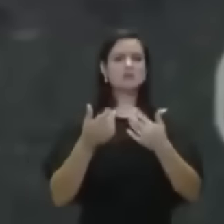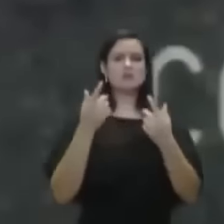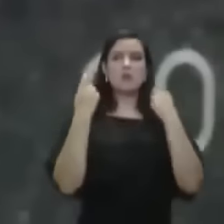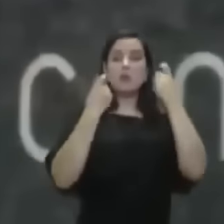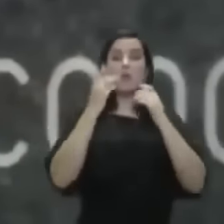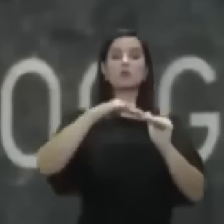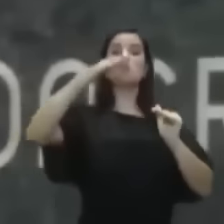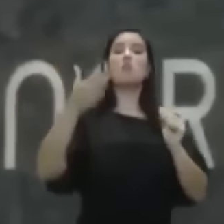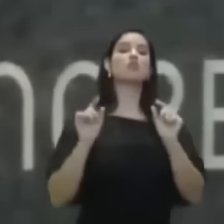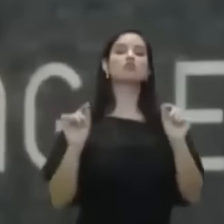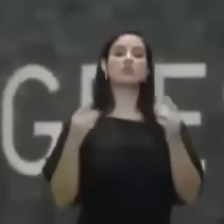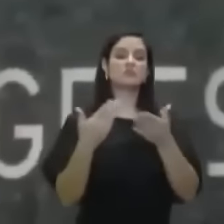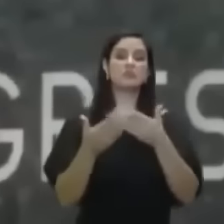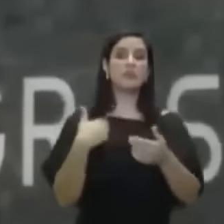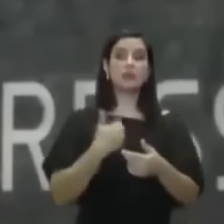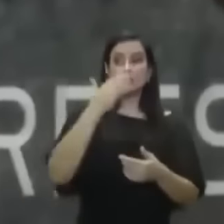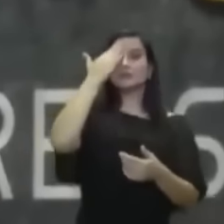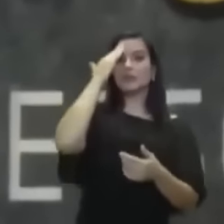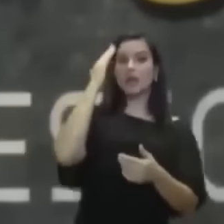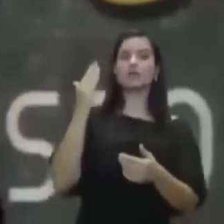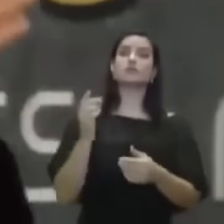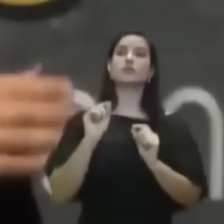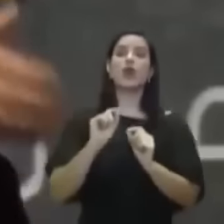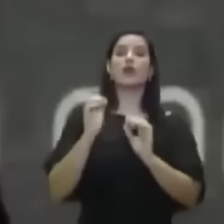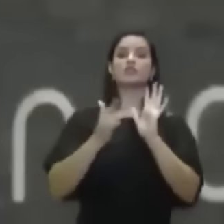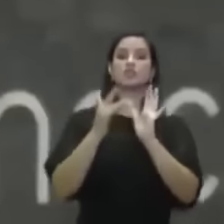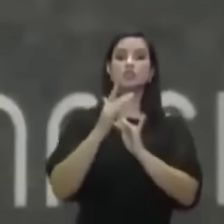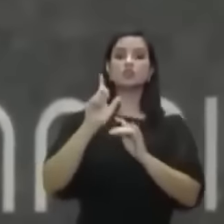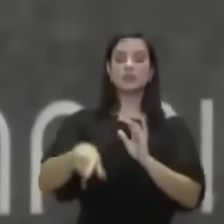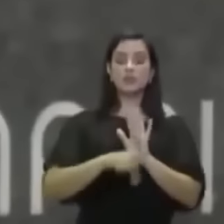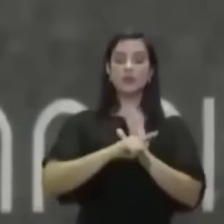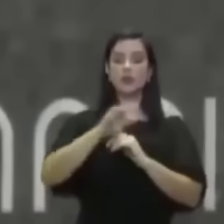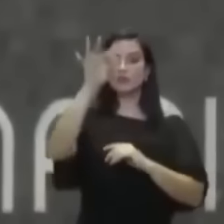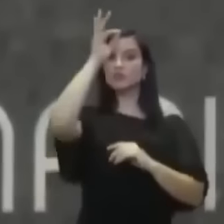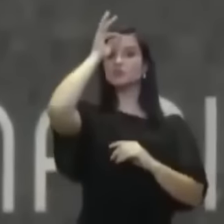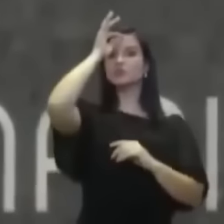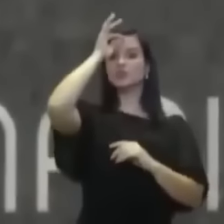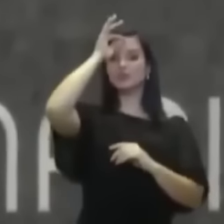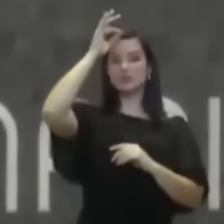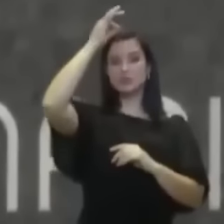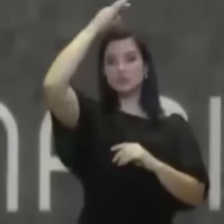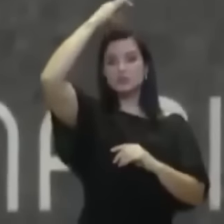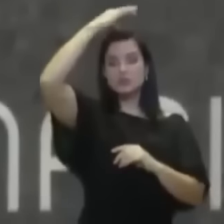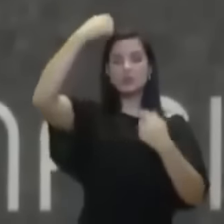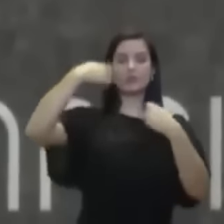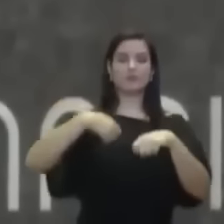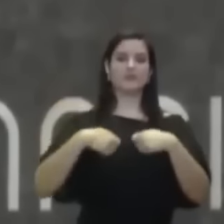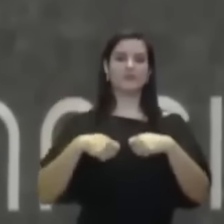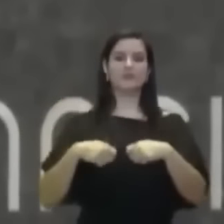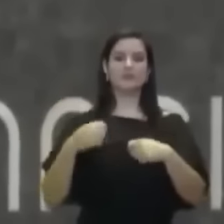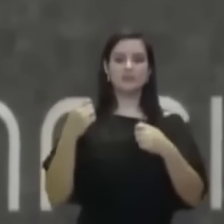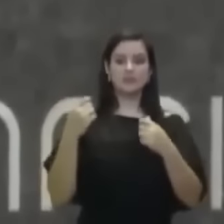sagrados, porque nós entendemos que Deus é Espírito, e importa que os seus adoradores o adorem em Espírito e em verdade. Mas Jesus